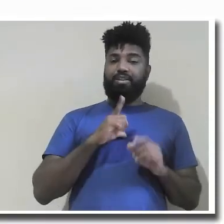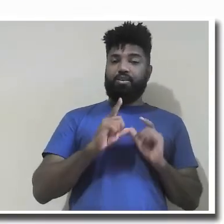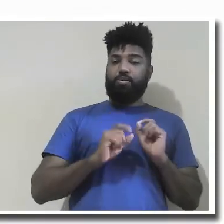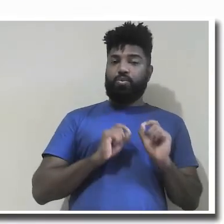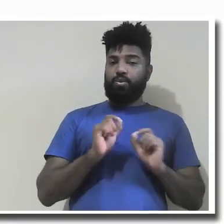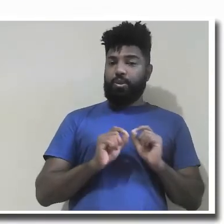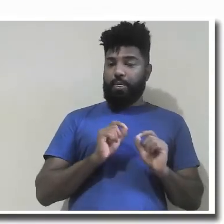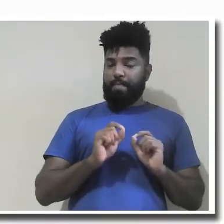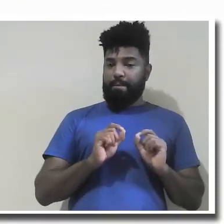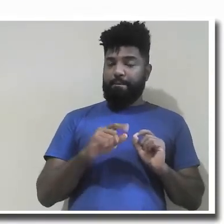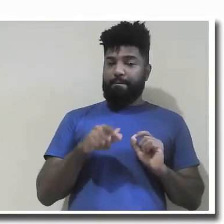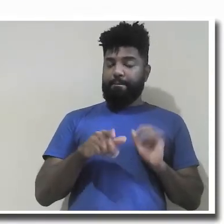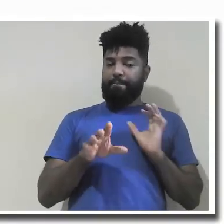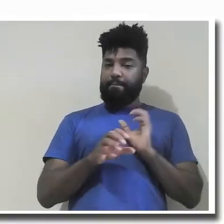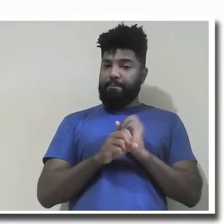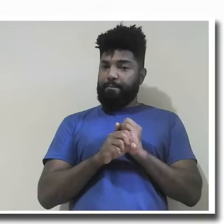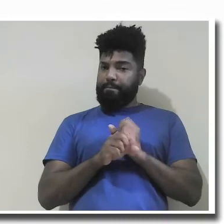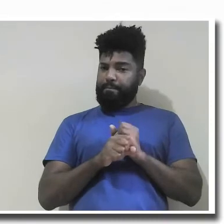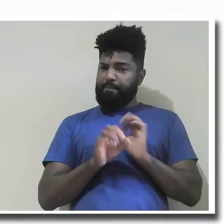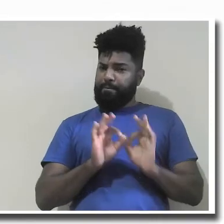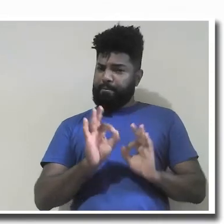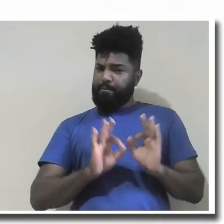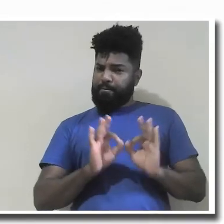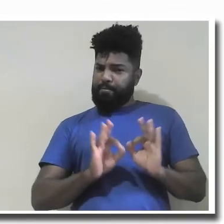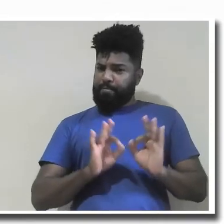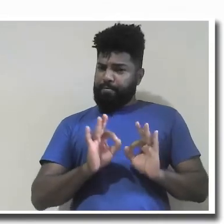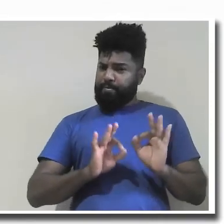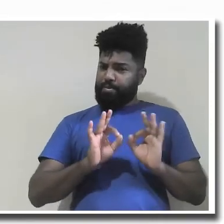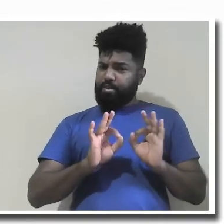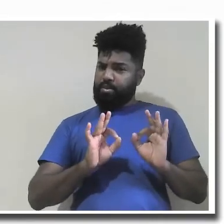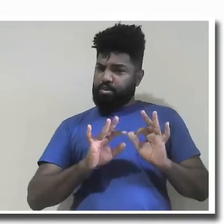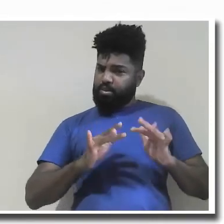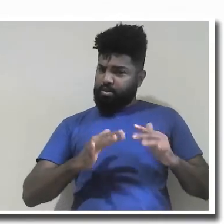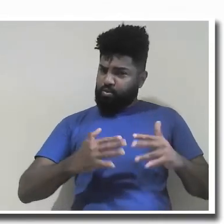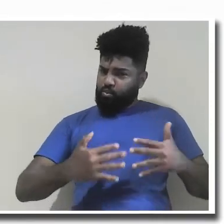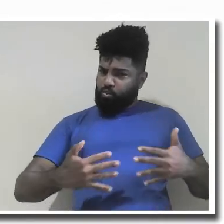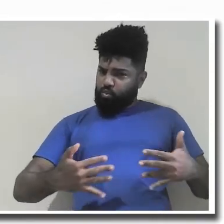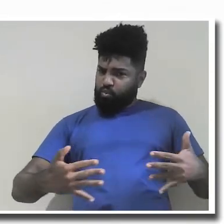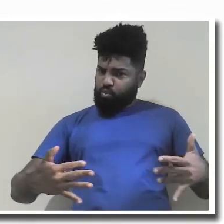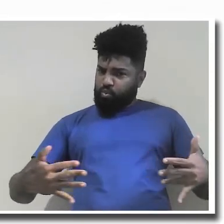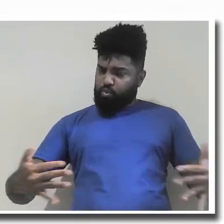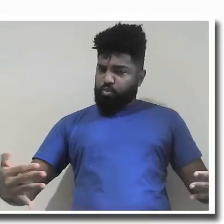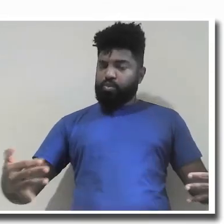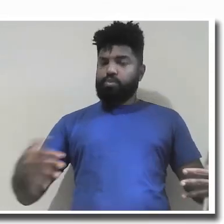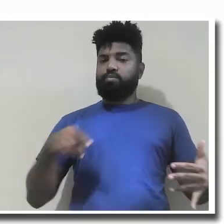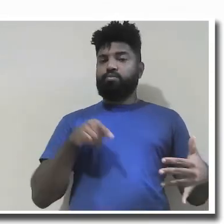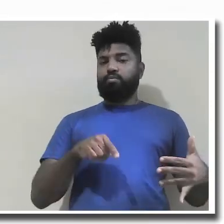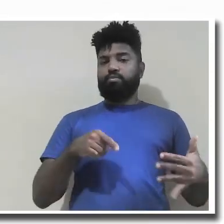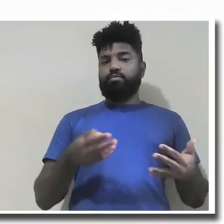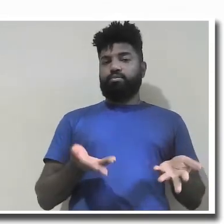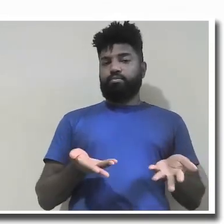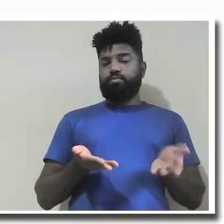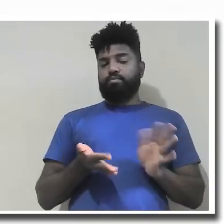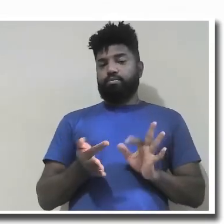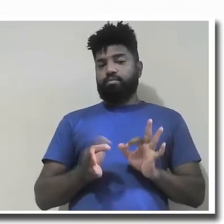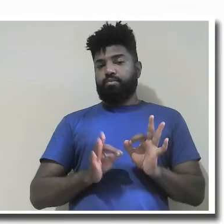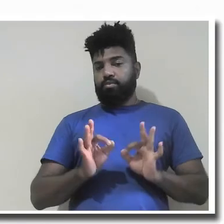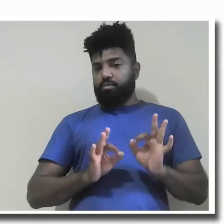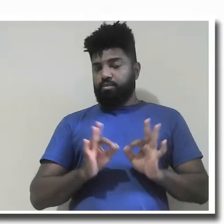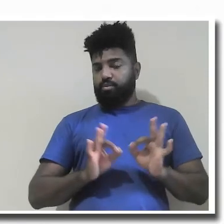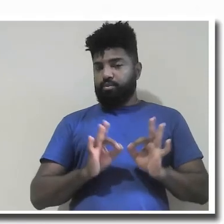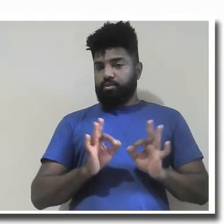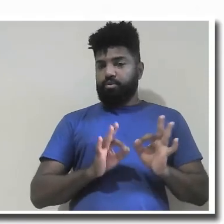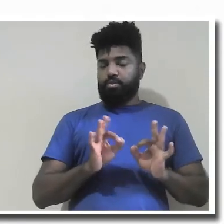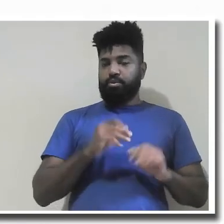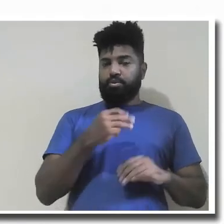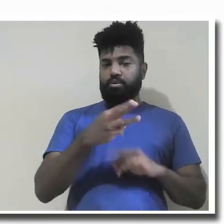temos cálculos um pouco mais elaborados em relação a essa forma que realizamos aqui, o